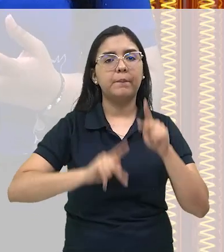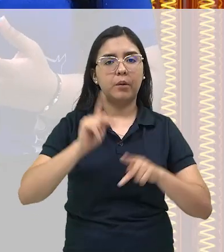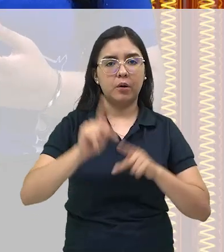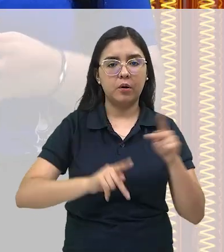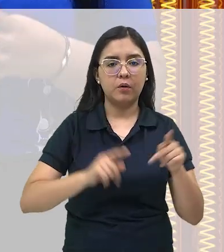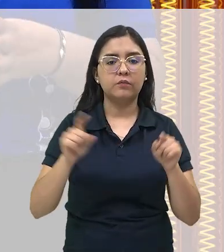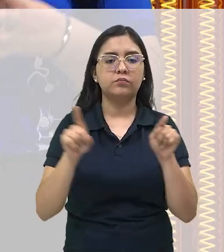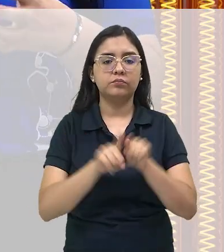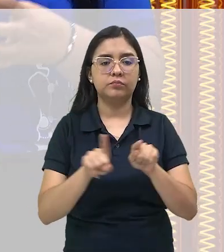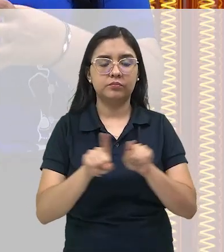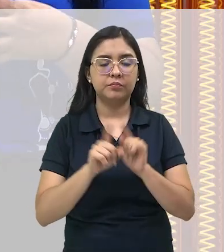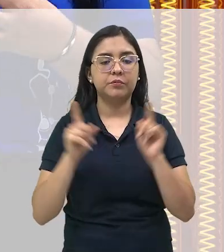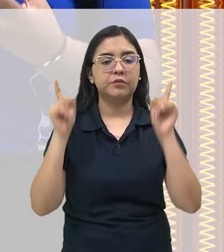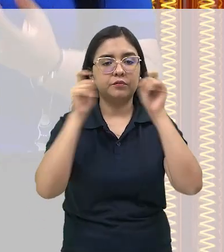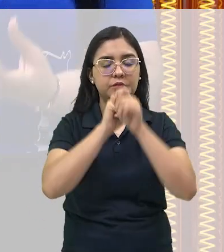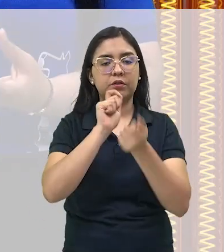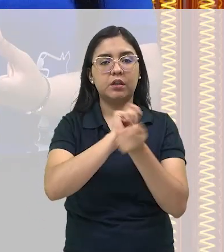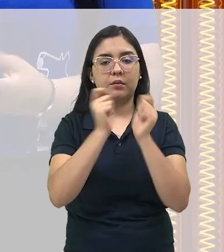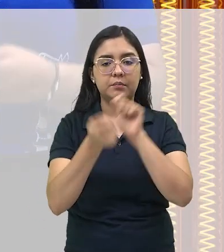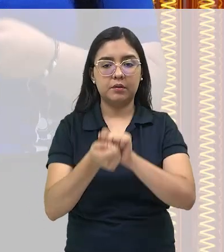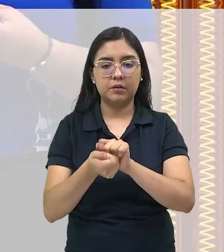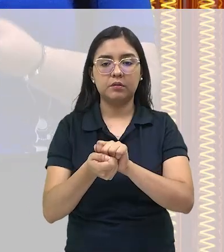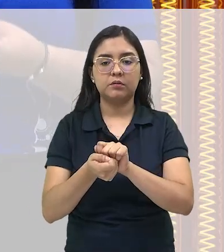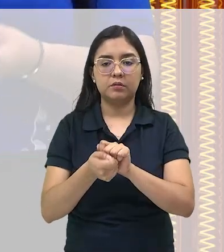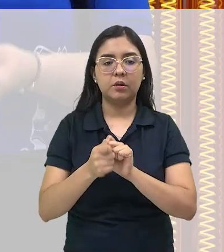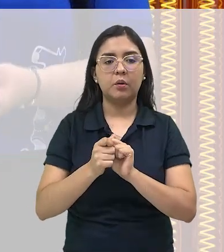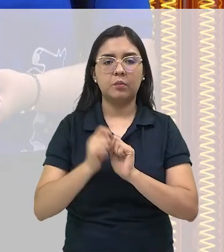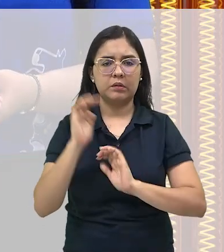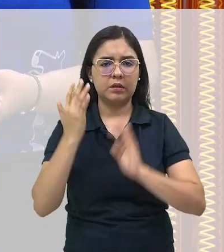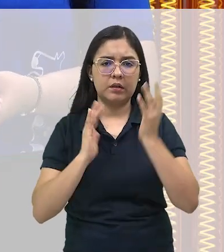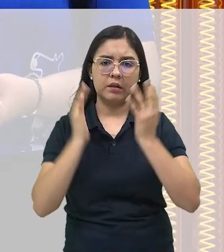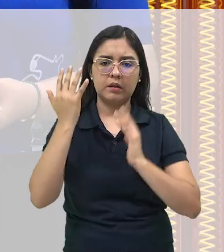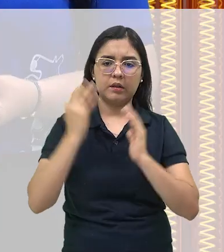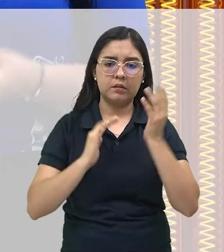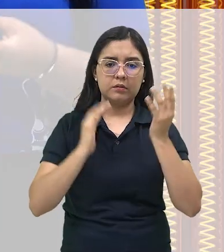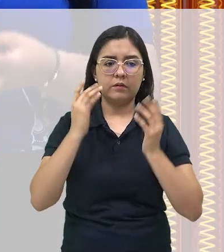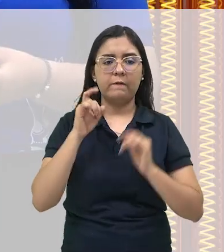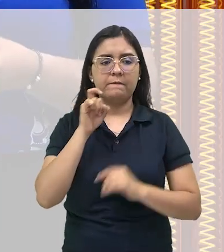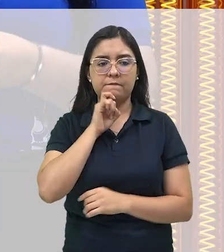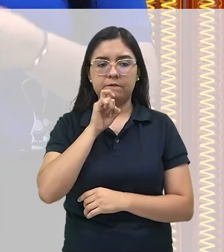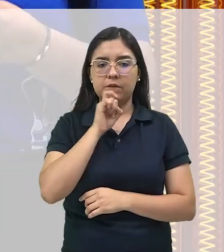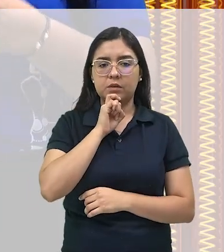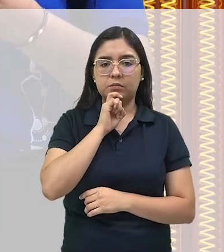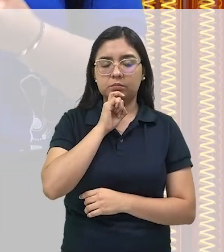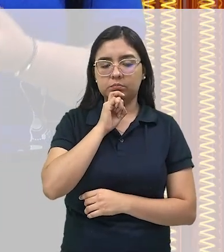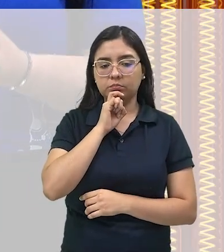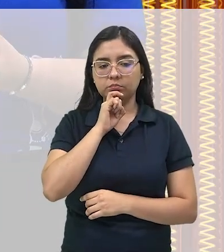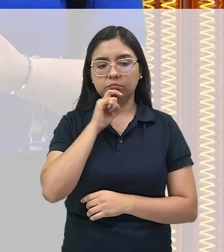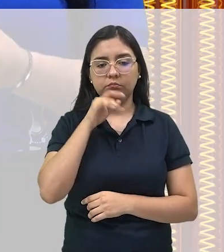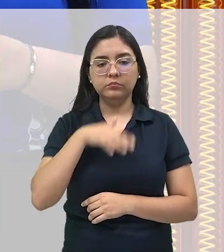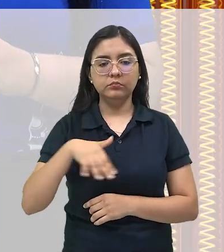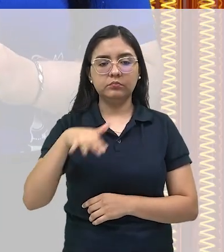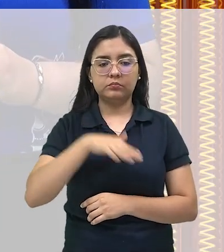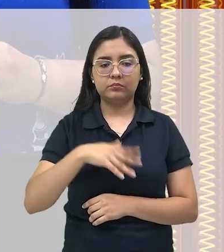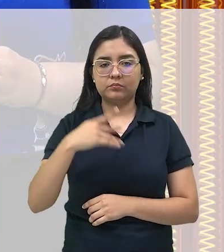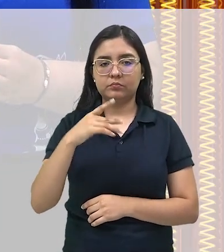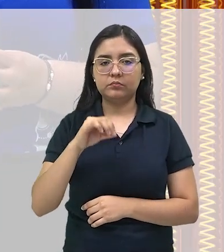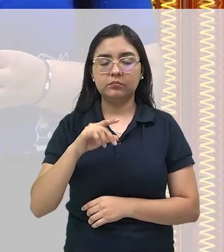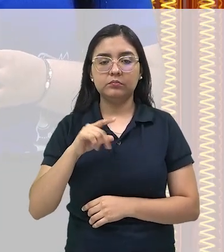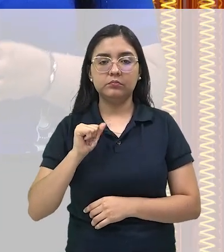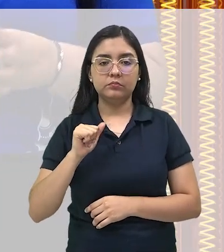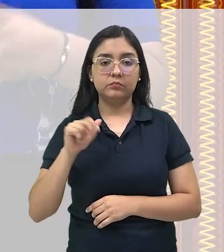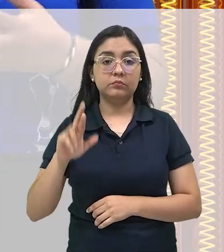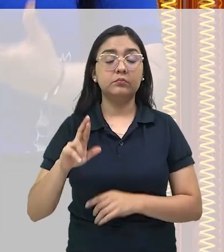também dificuldade de adaptação àquele clima que era muito mais frio, né? Estamos falando ali de um clima polar, e